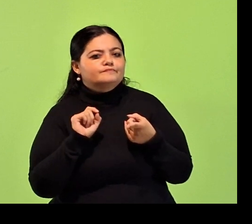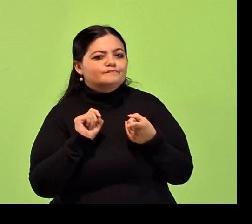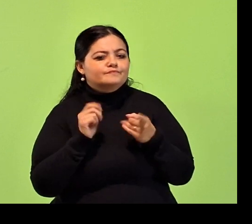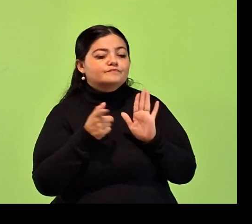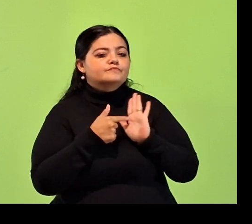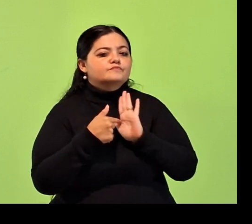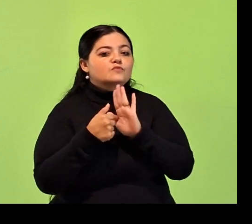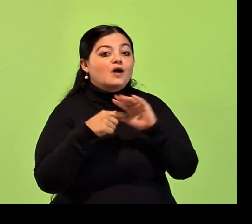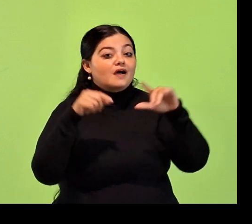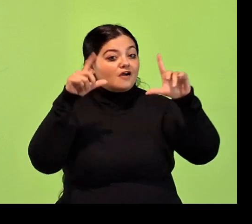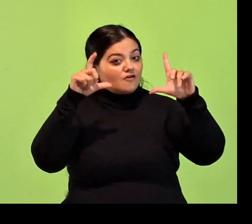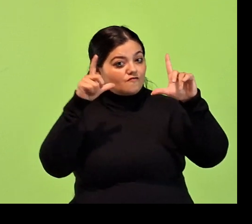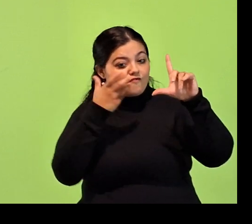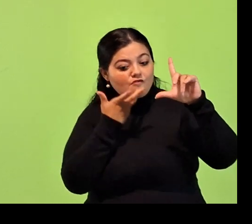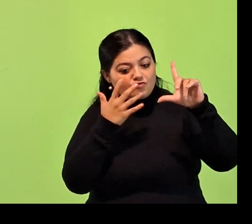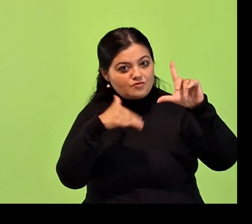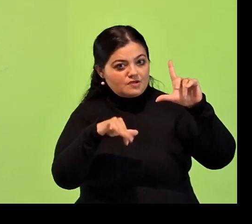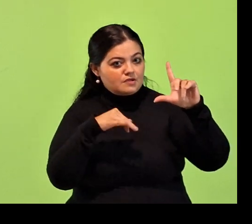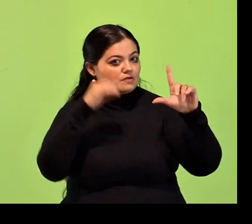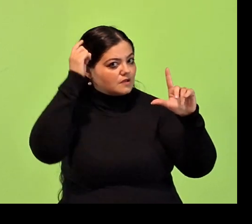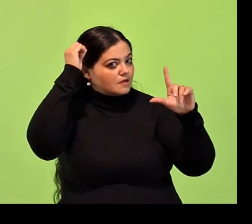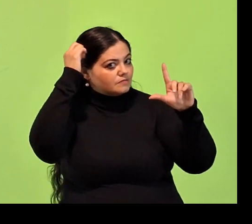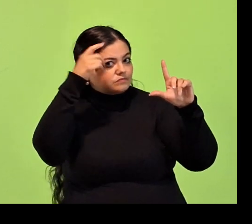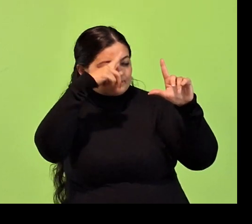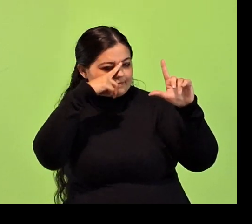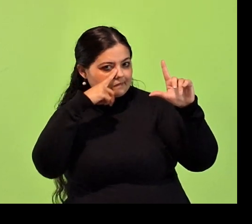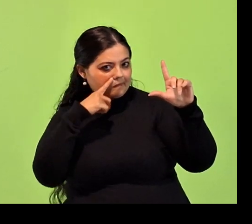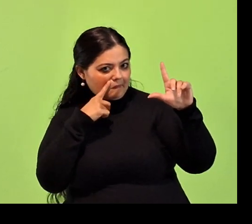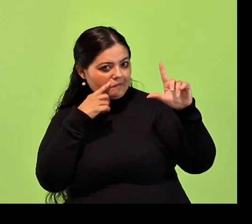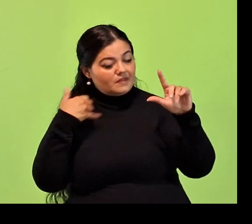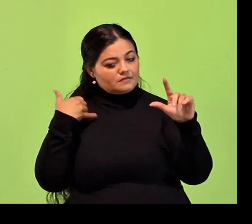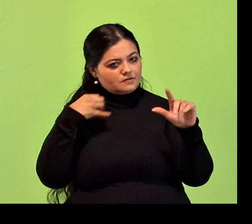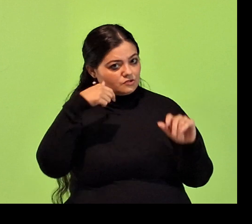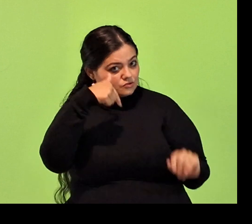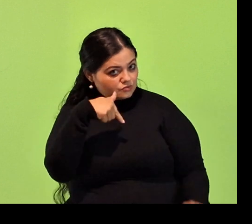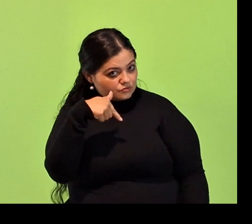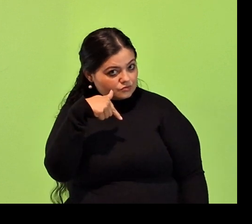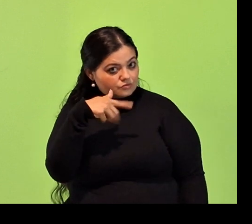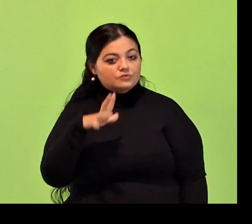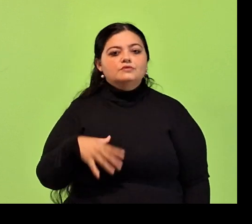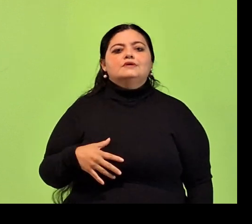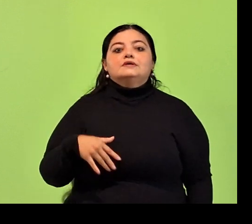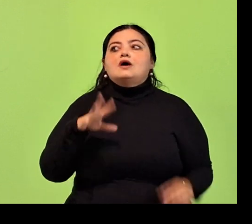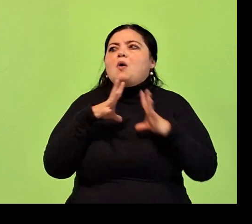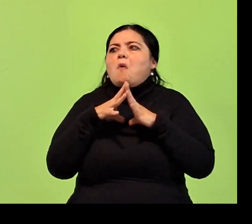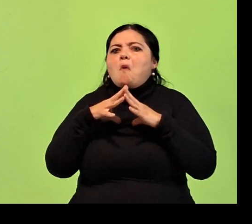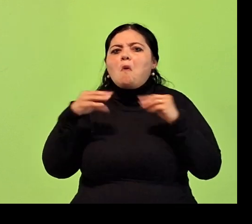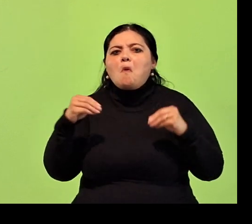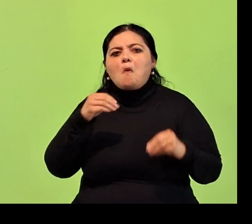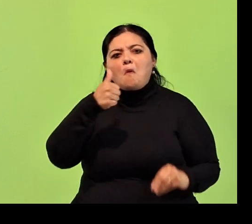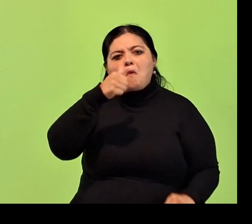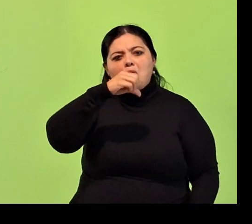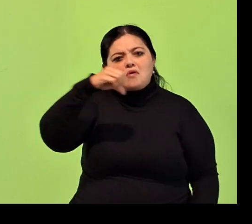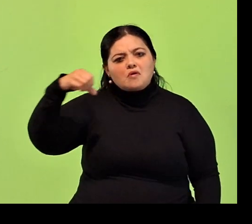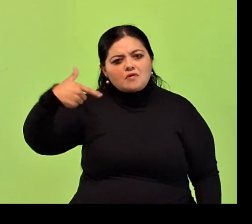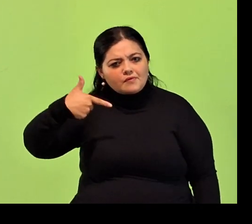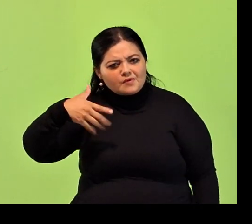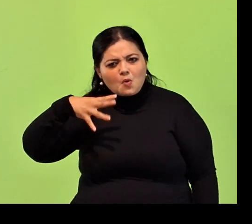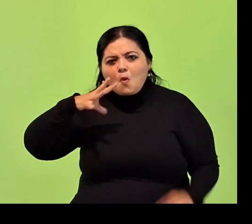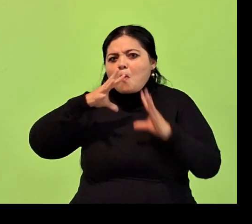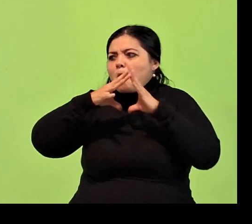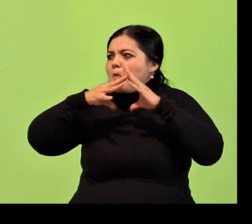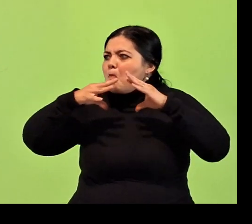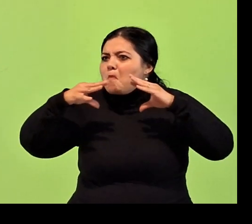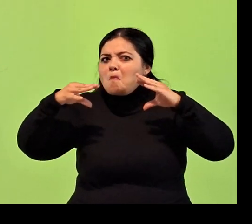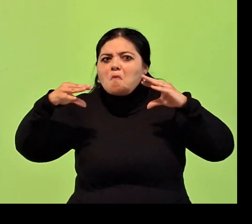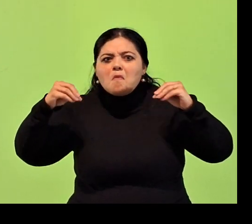E mostra a foto de uma criança loira de 7 anos que desapareceu em 1992. O